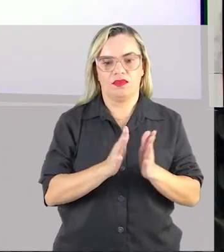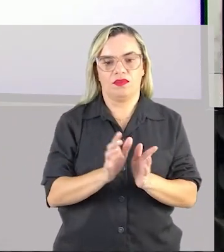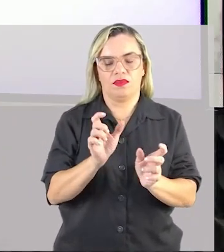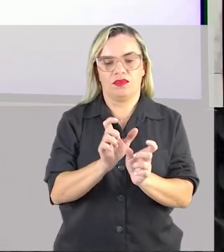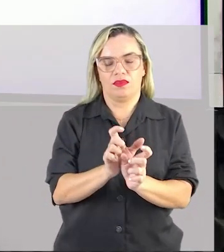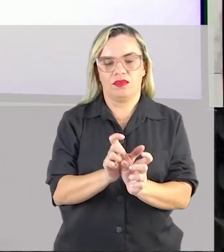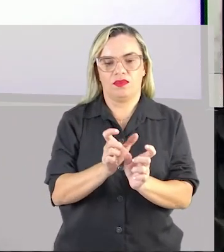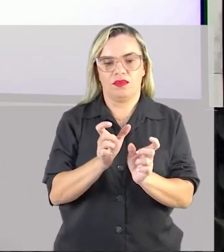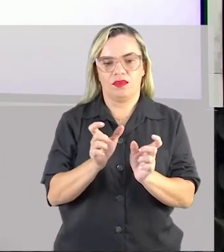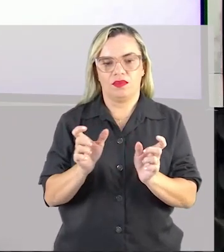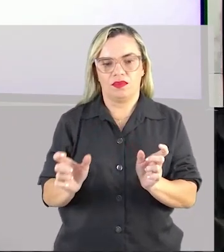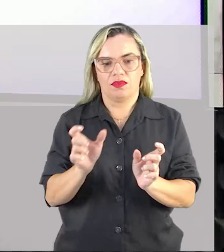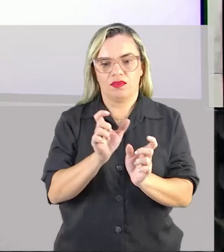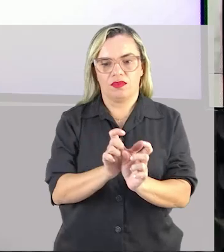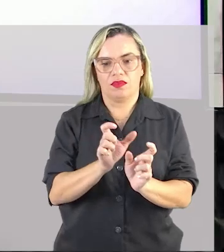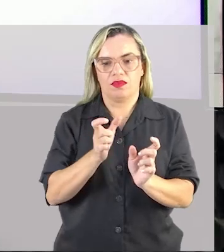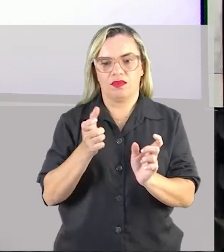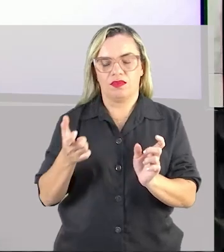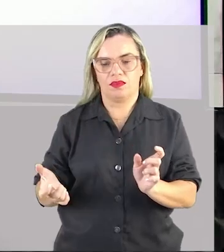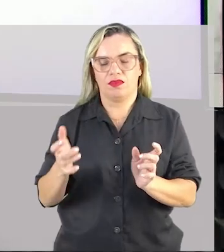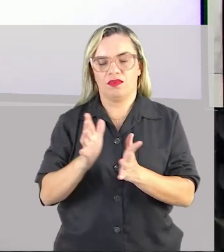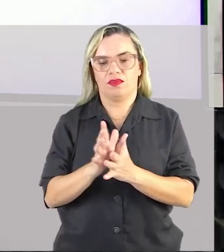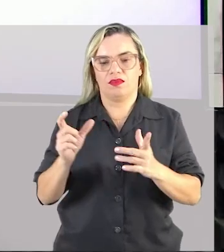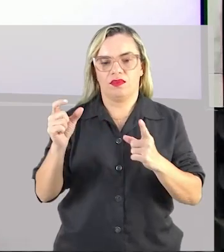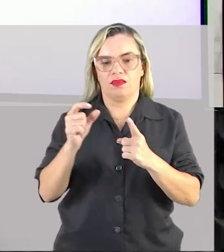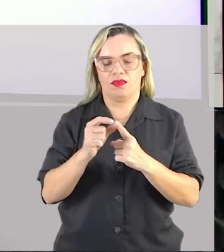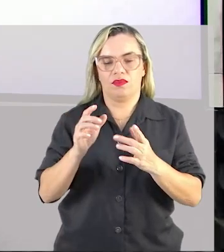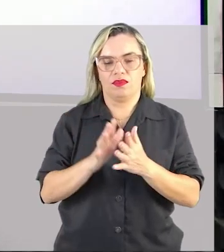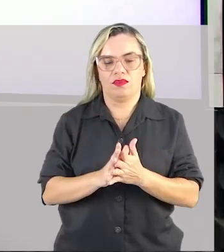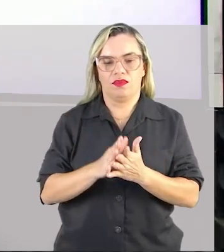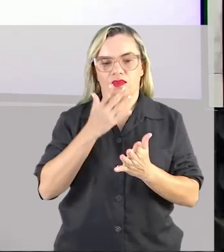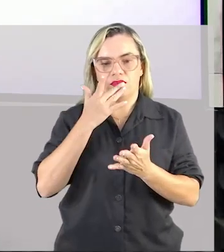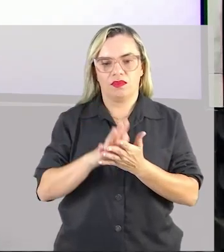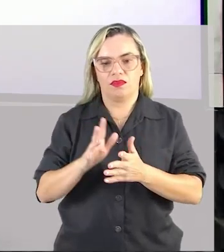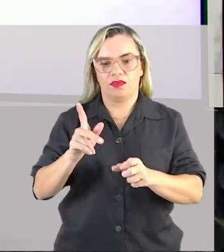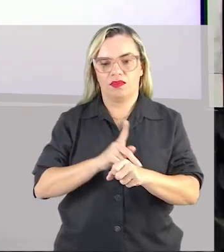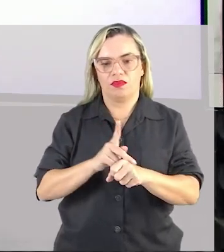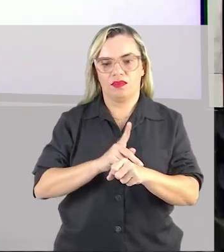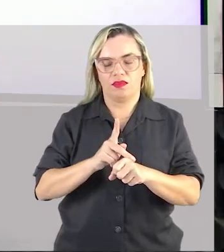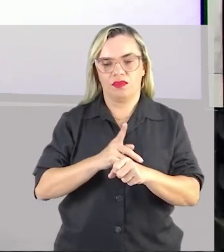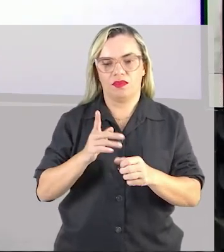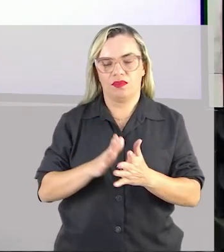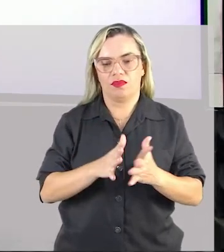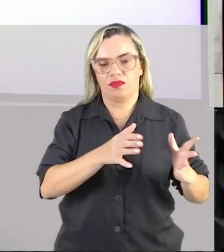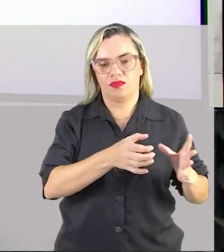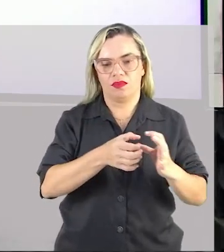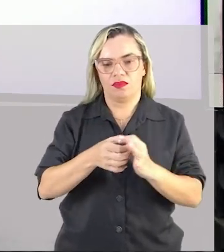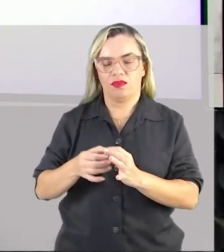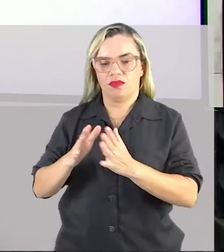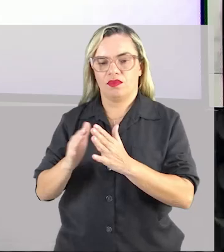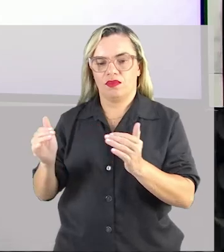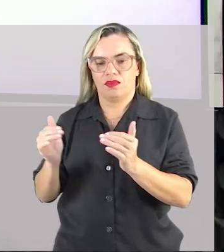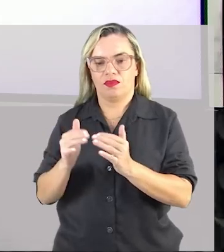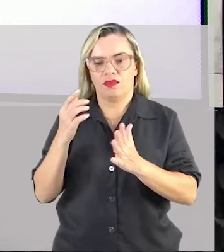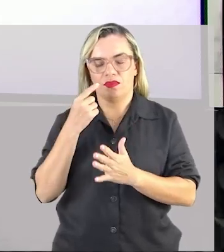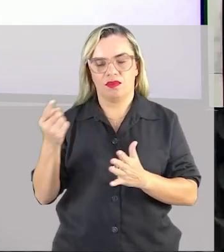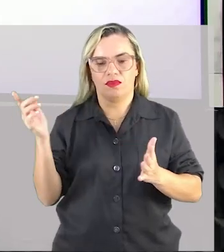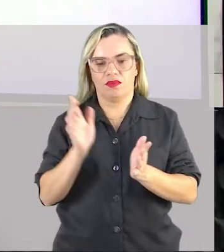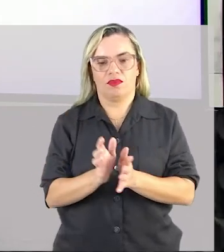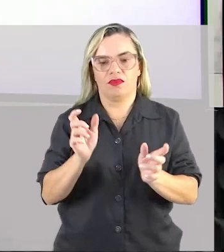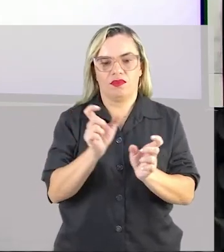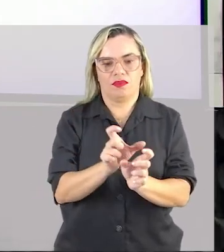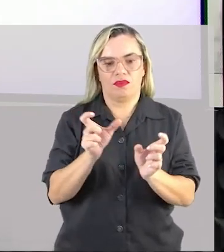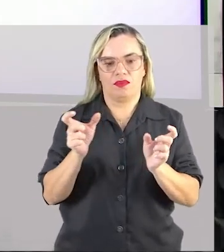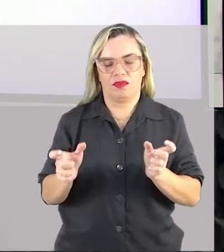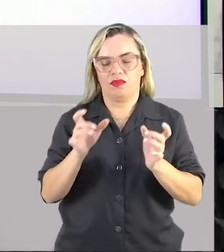palavra em negrita, de acordo com o contexto se eu quero, nesse caso, um sinônimo para descartar, né? Ou seja,